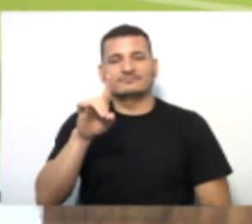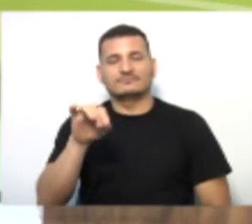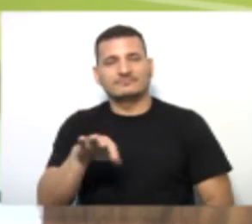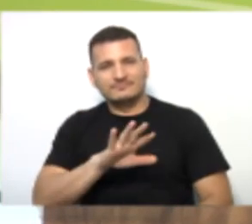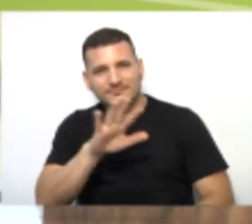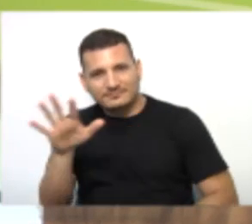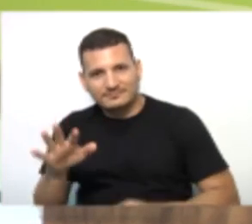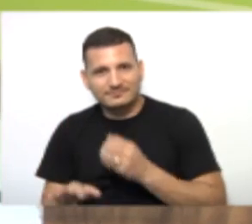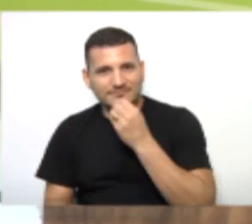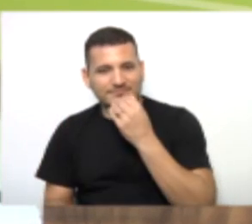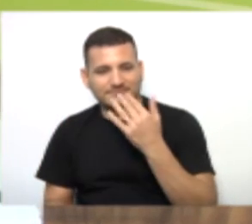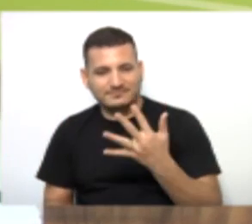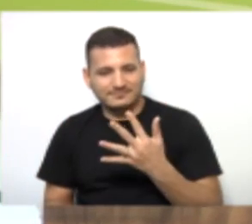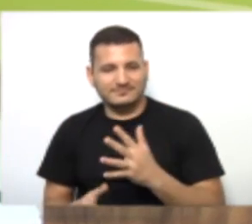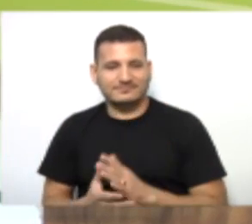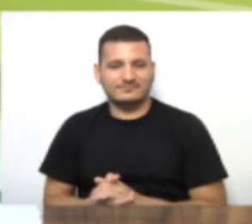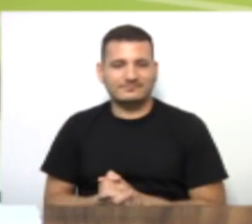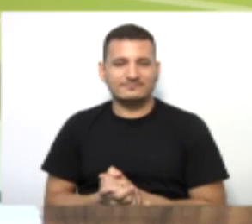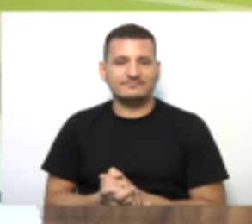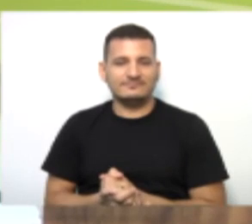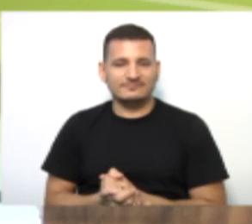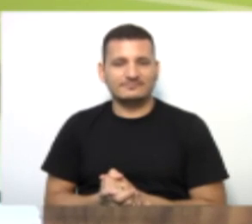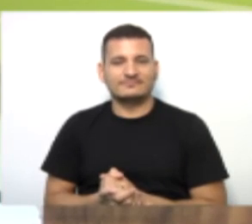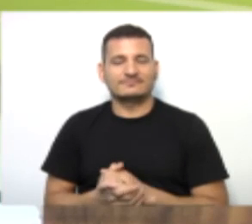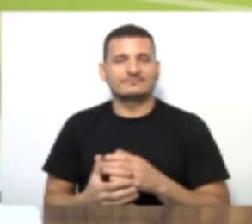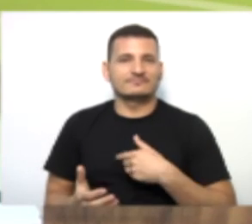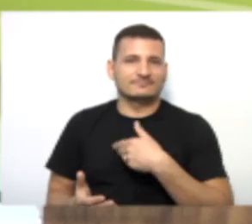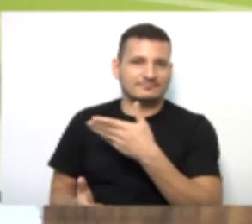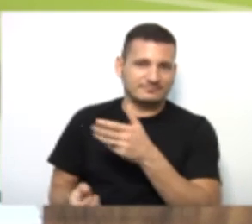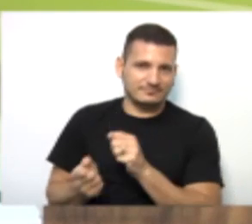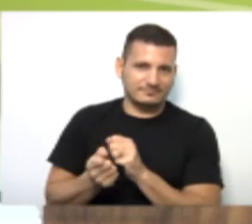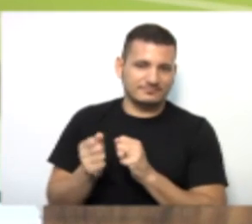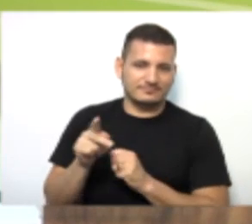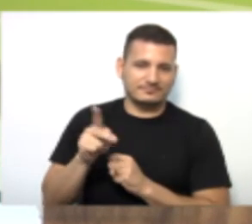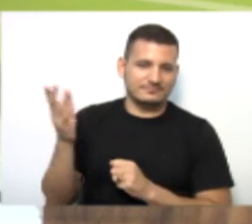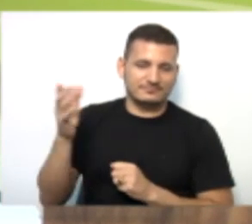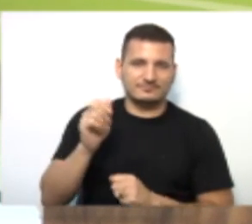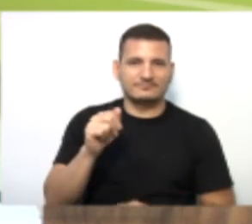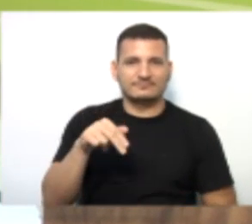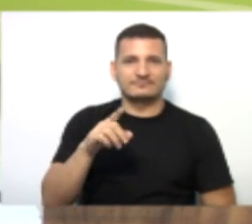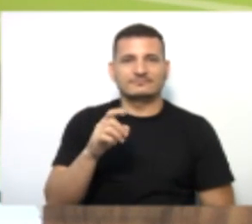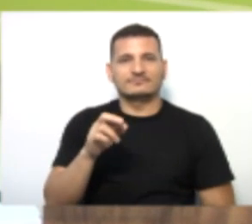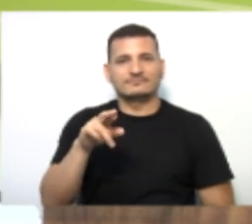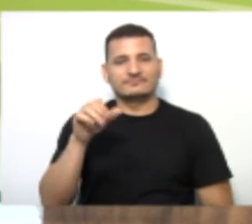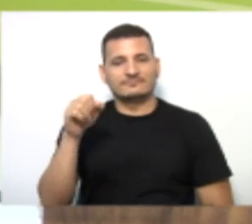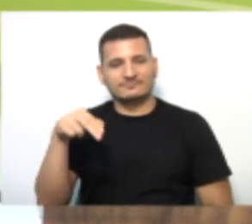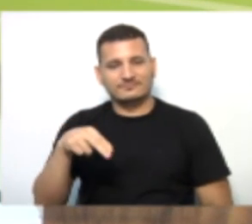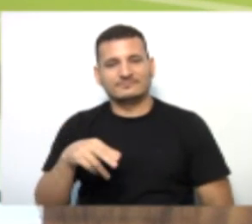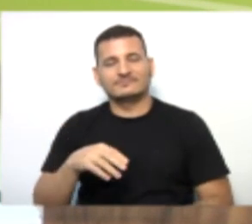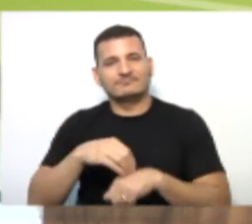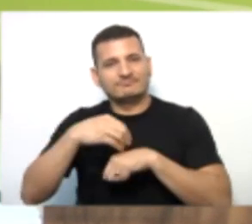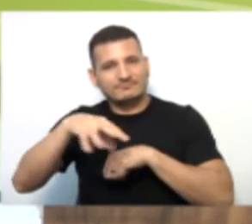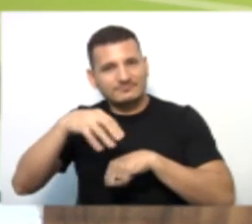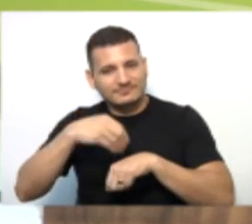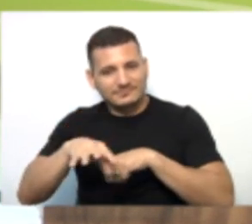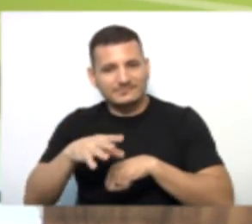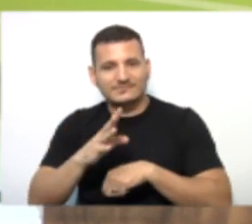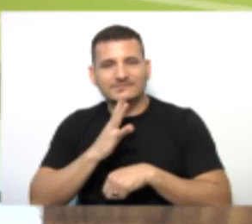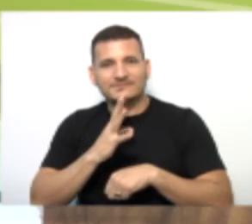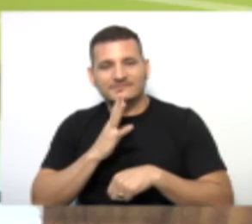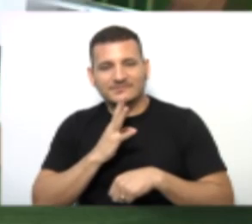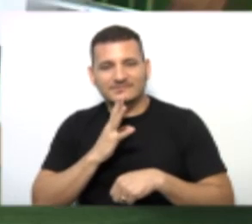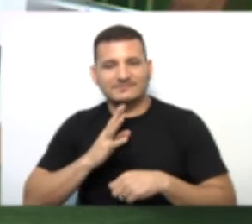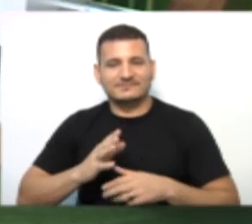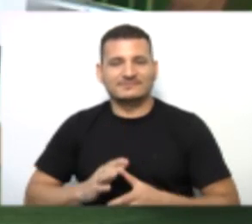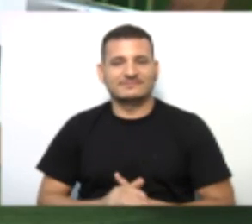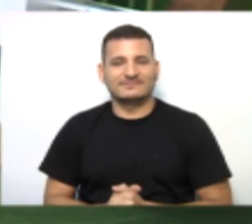bem? Eu espero acompanhar o professor Anderson e levar muito conhecimento para vocês. Com você, professor?